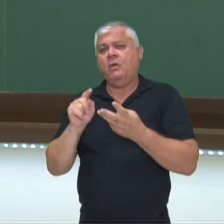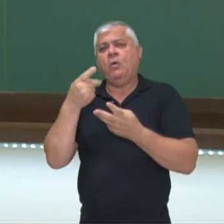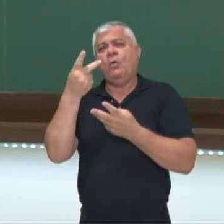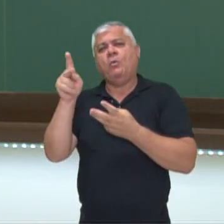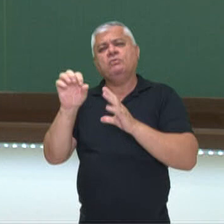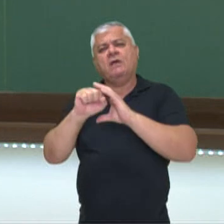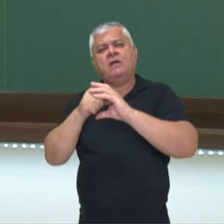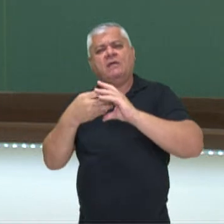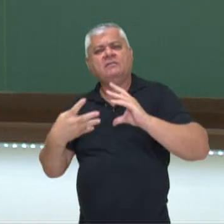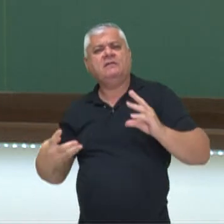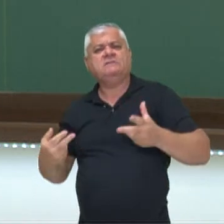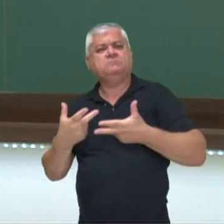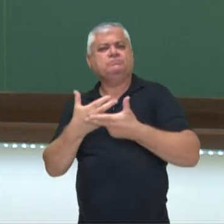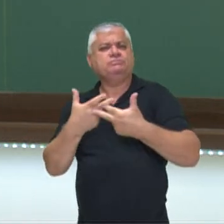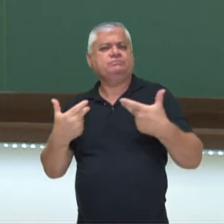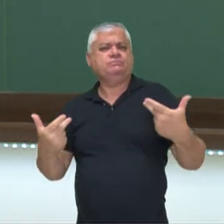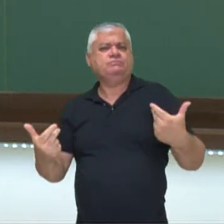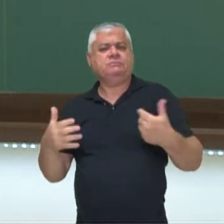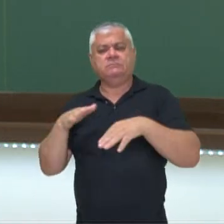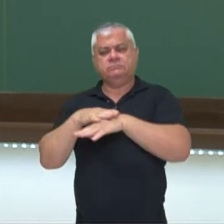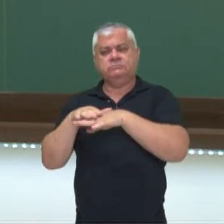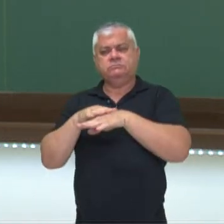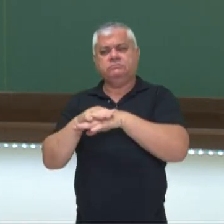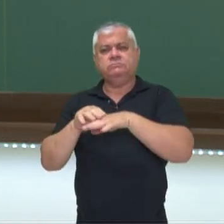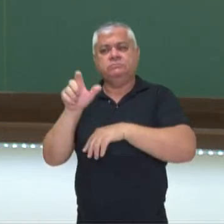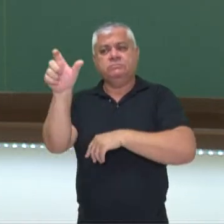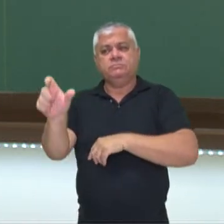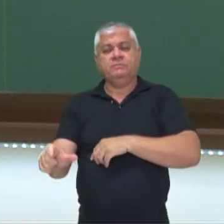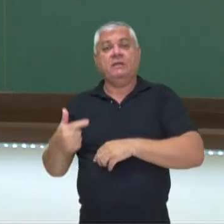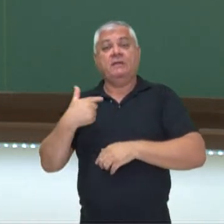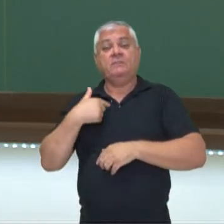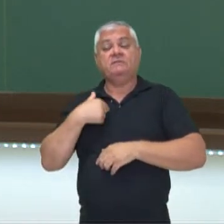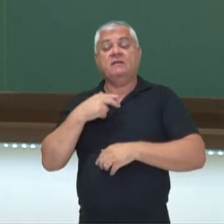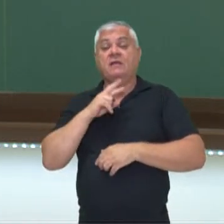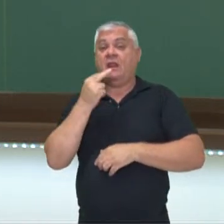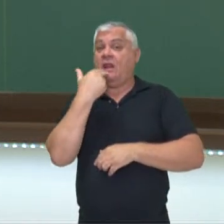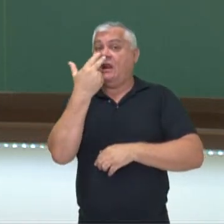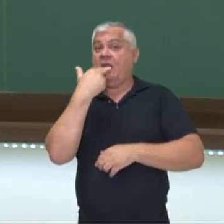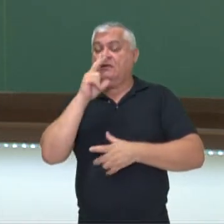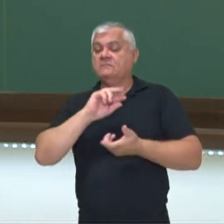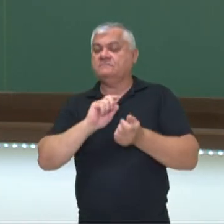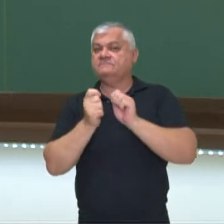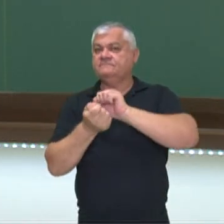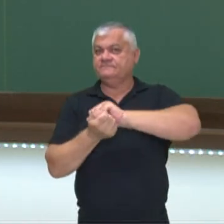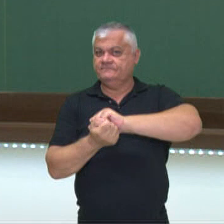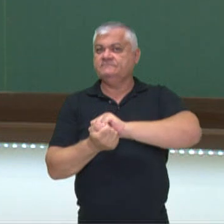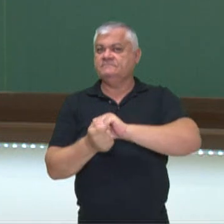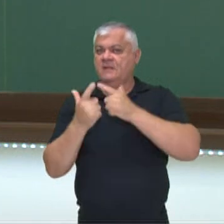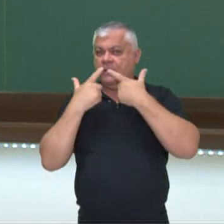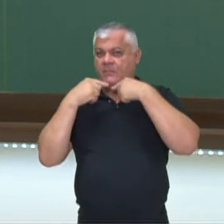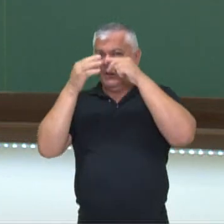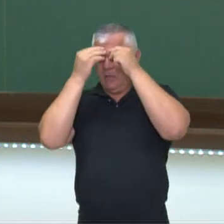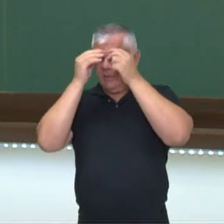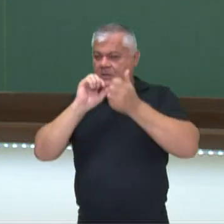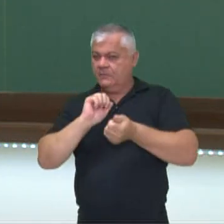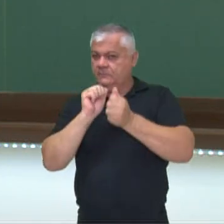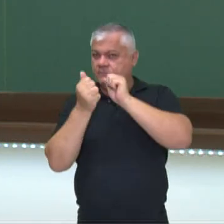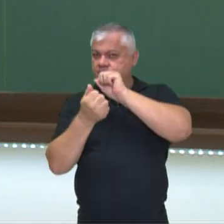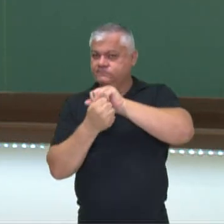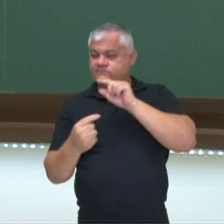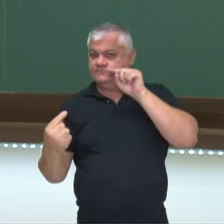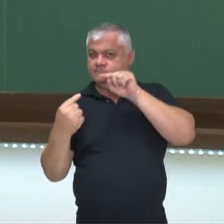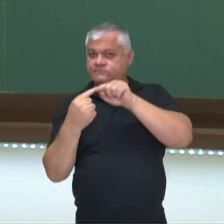na maneira de eu falar com o outro. Eu vou adequar a minha linguagem, eu vou adequar o meu discurso de acordo com